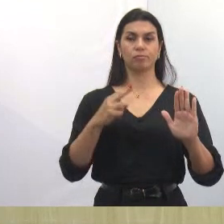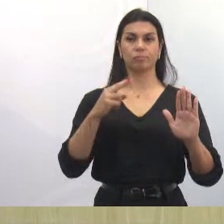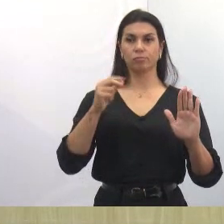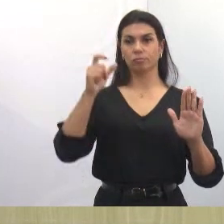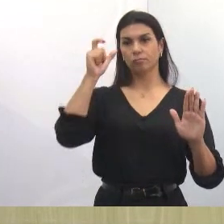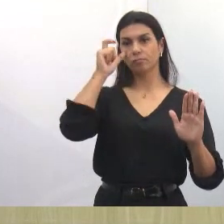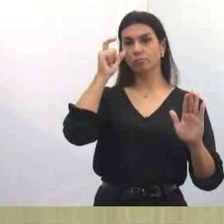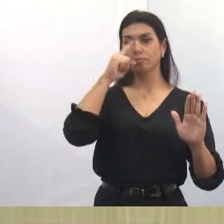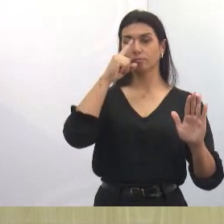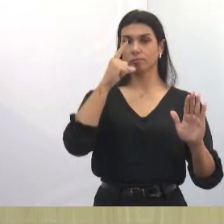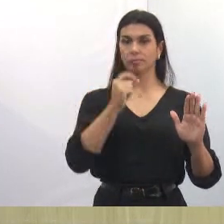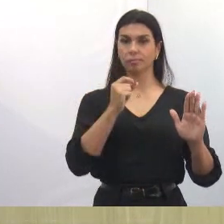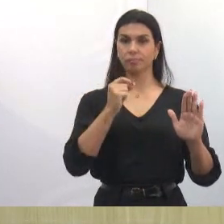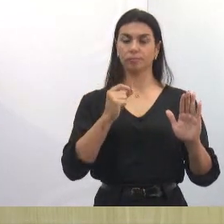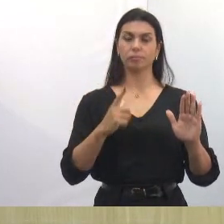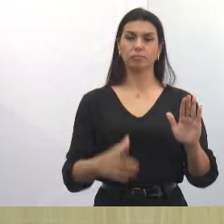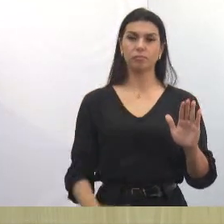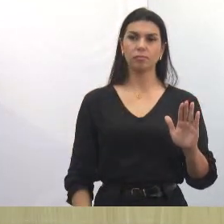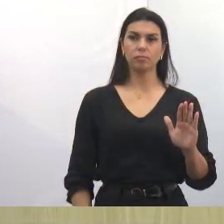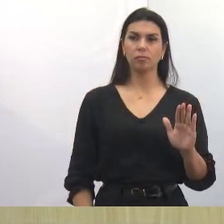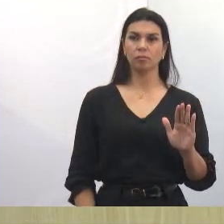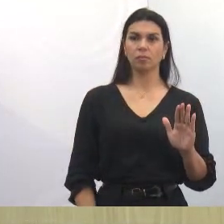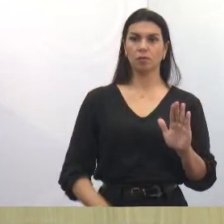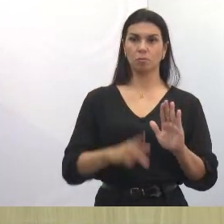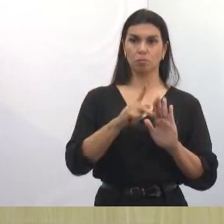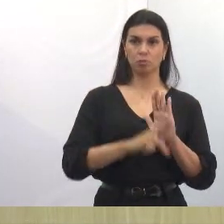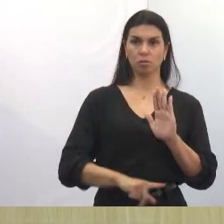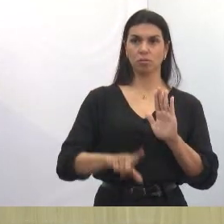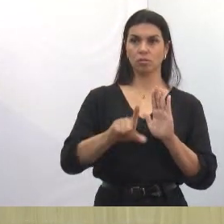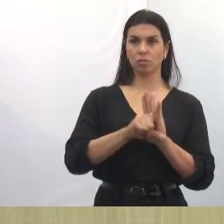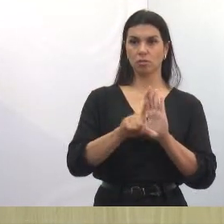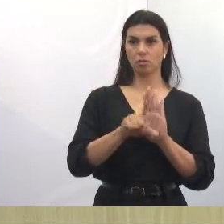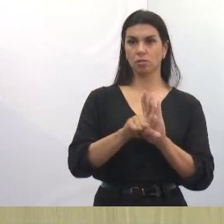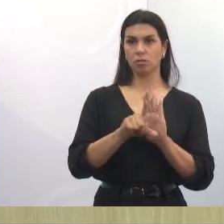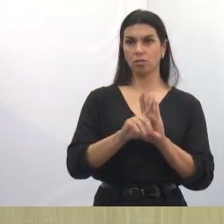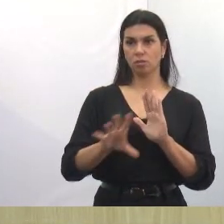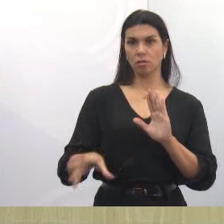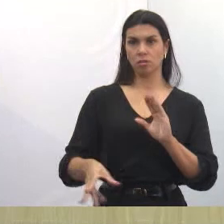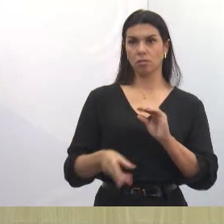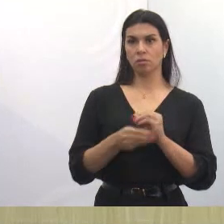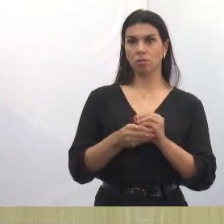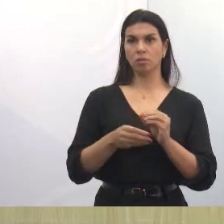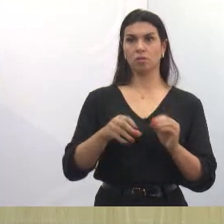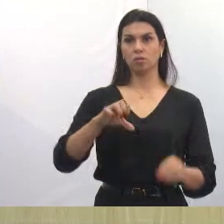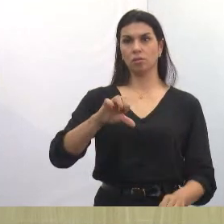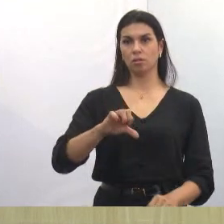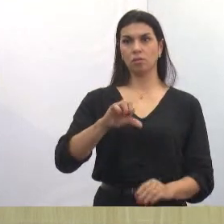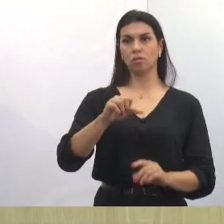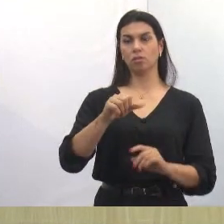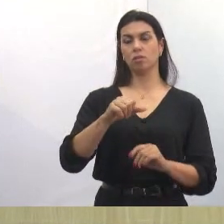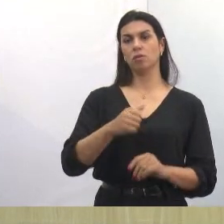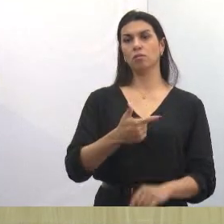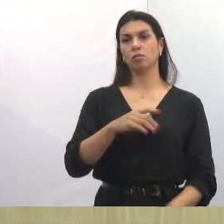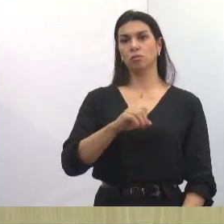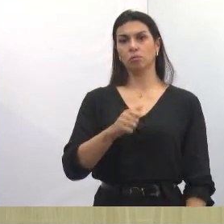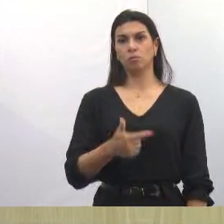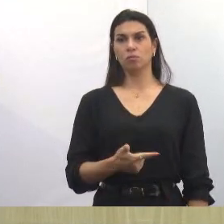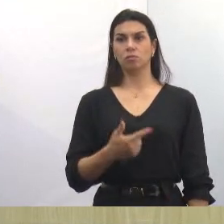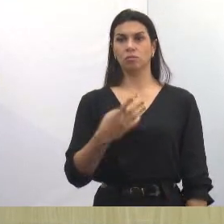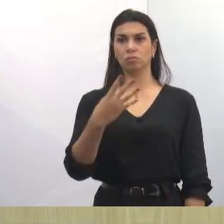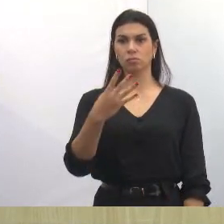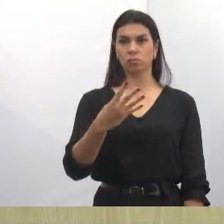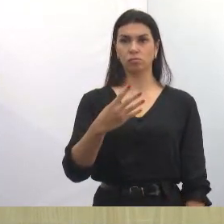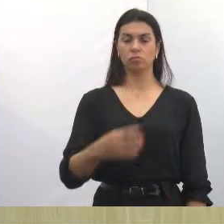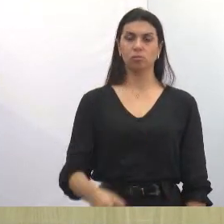Rosa. Considerando o projeto de lei complementar 9 de 2024,